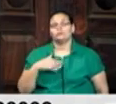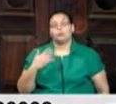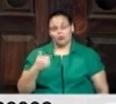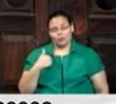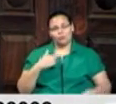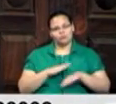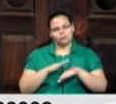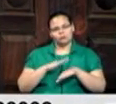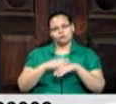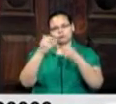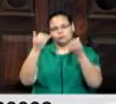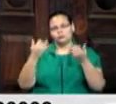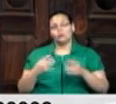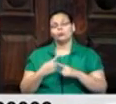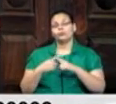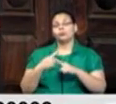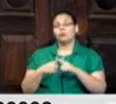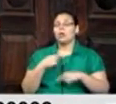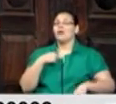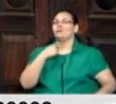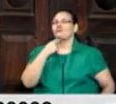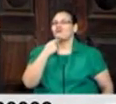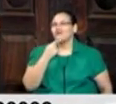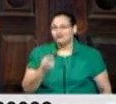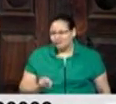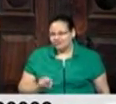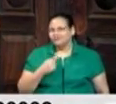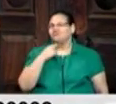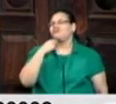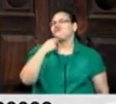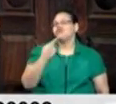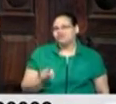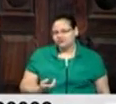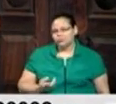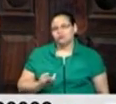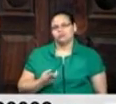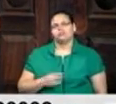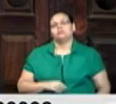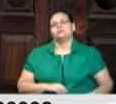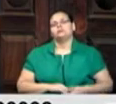Eu afirmo isso porque eu duvido,